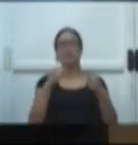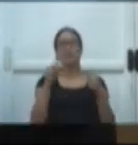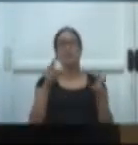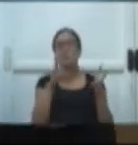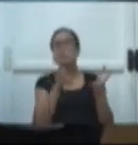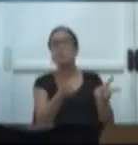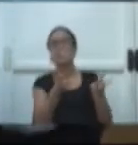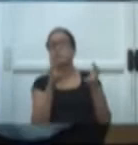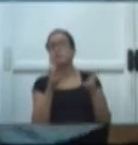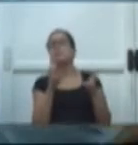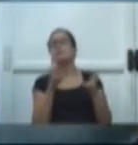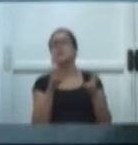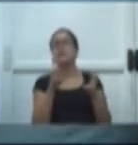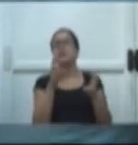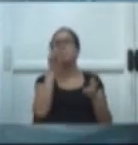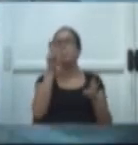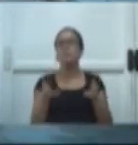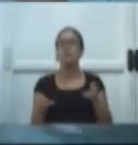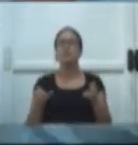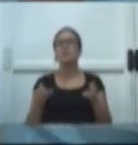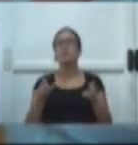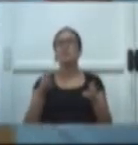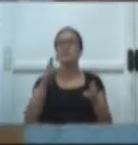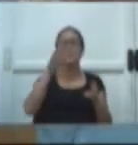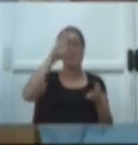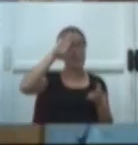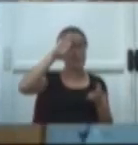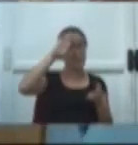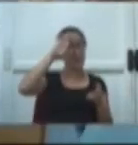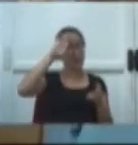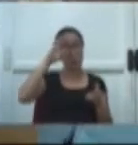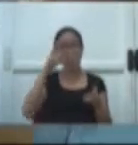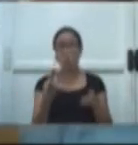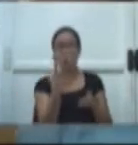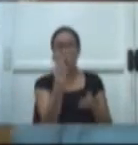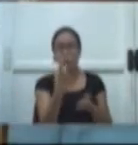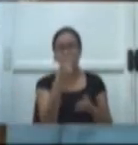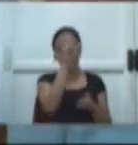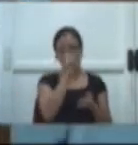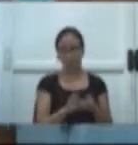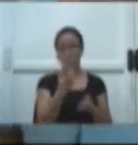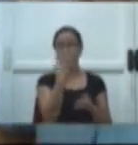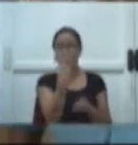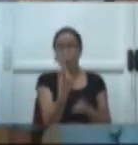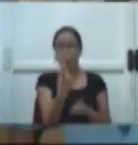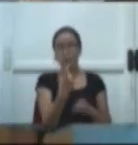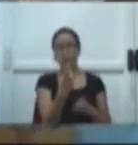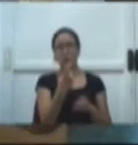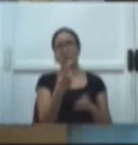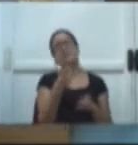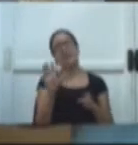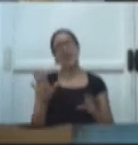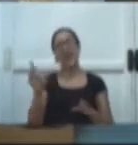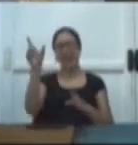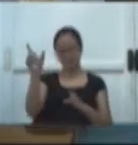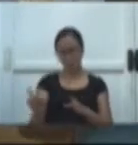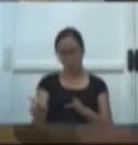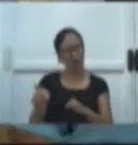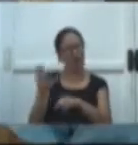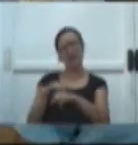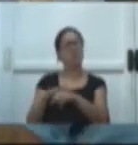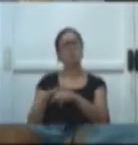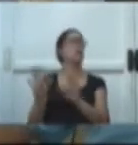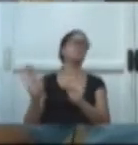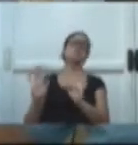a prerrogativa e têm a condição de estar dispensando o doente é o médico. O médico ele tem que ver o exame, ele tem